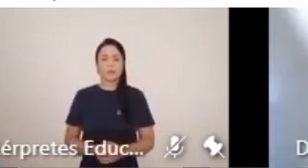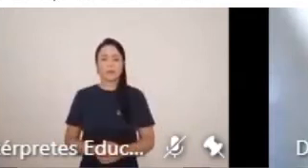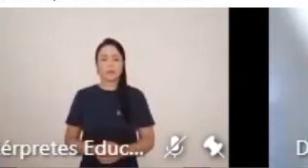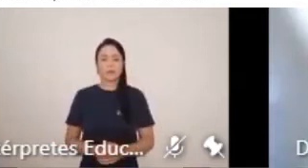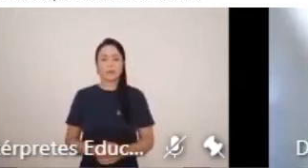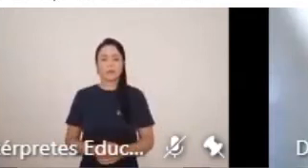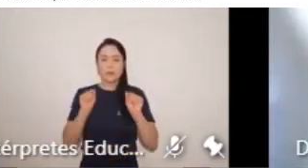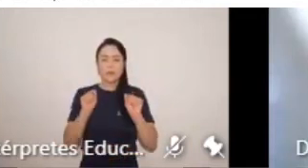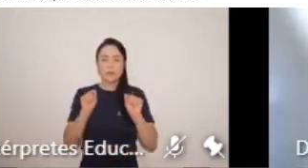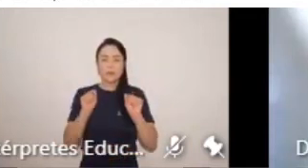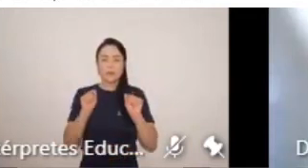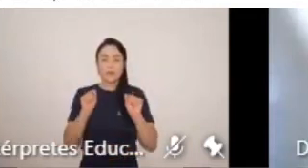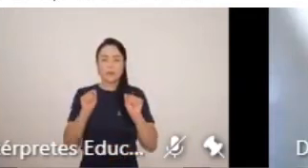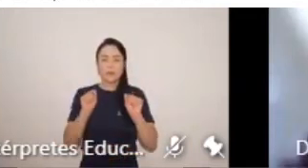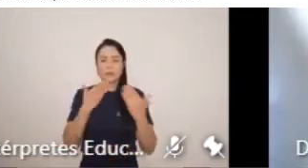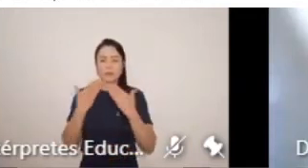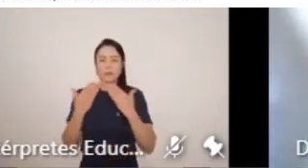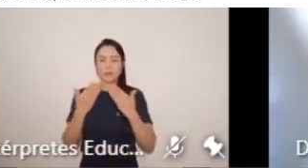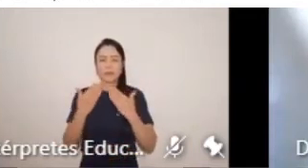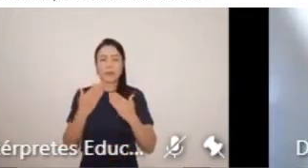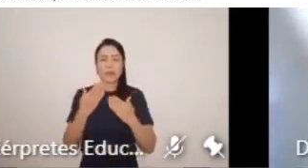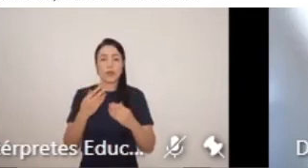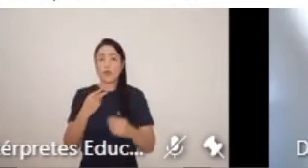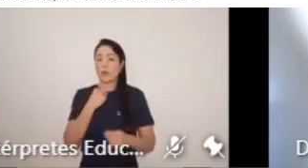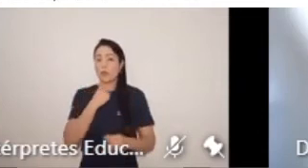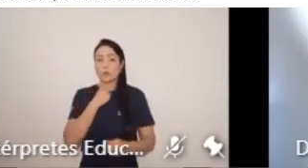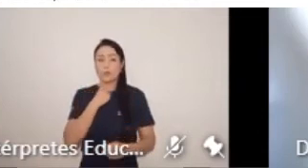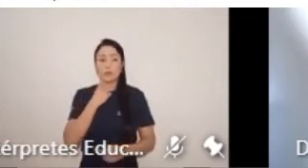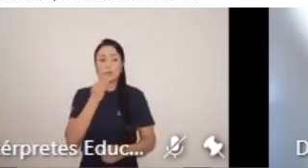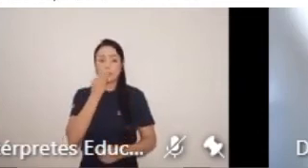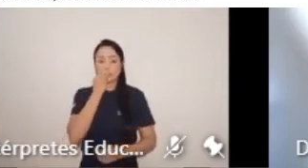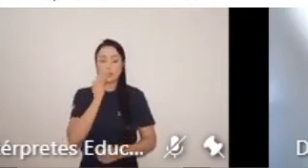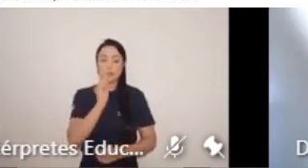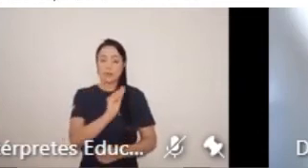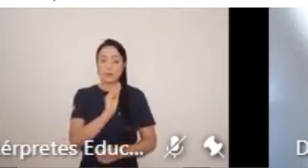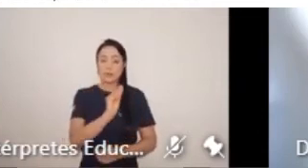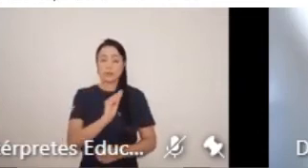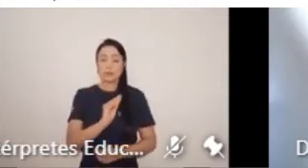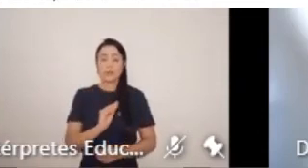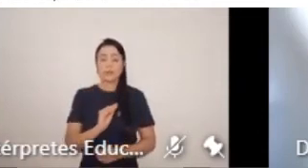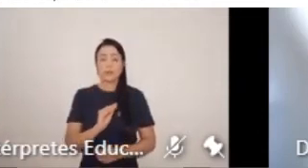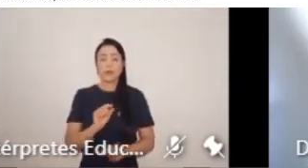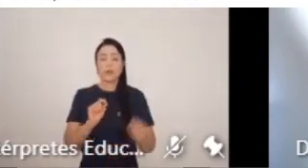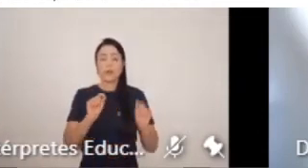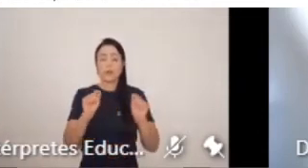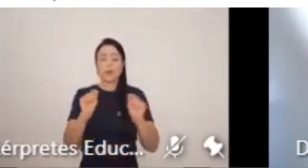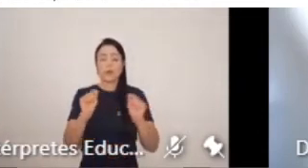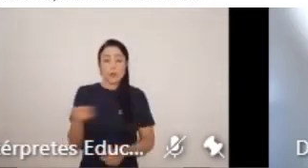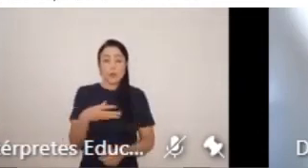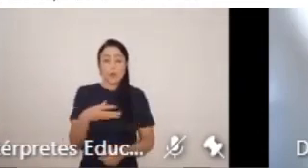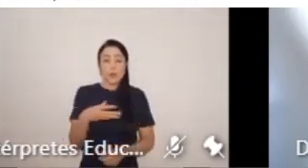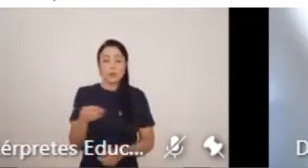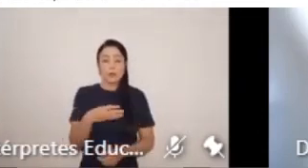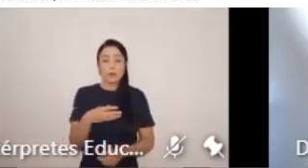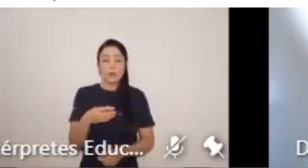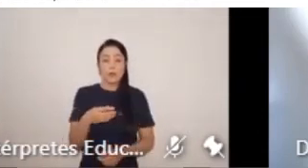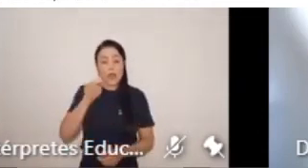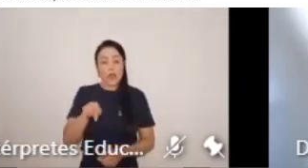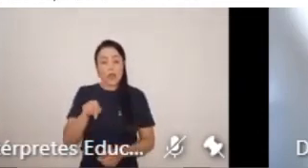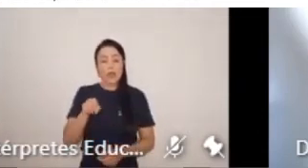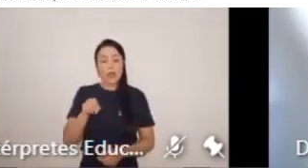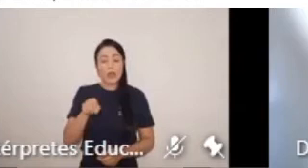Nessa discussão também, a gente não pode ignorar que a antiga grande novidade é a discussão sobre